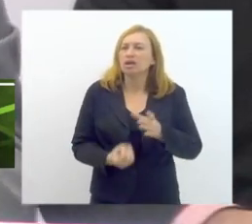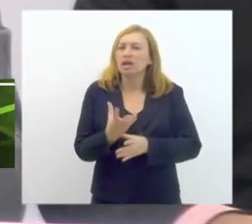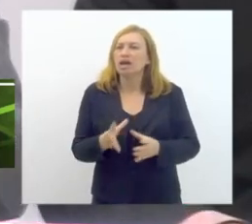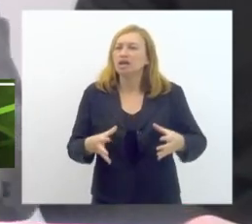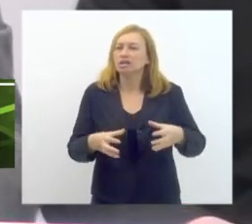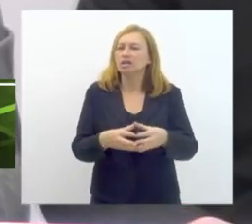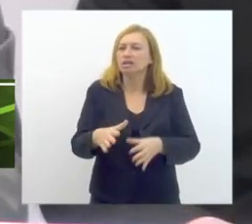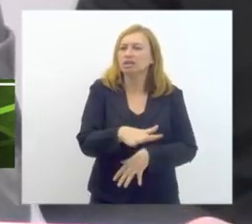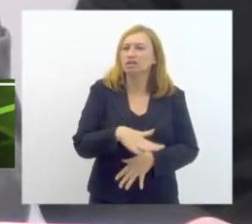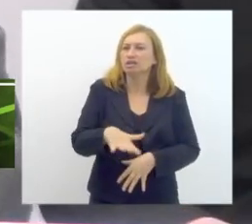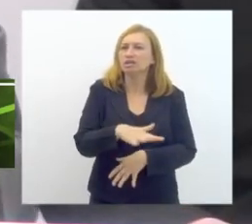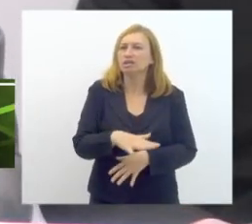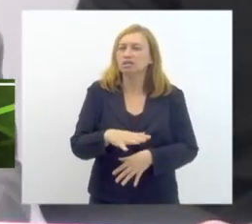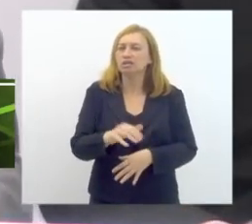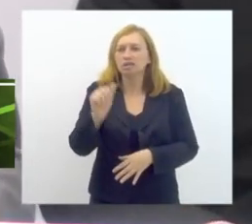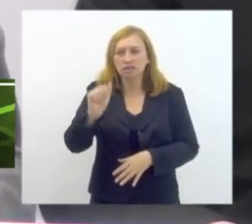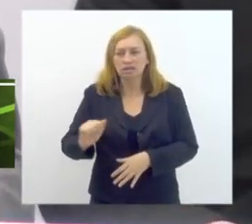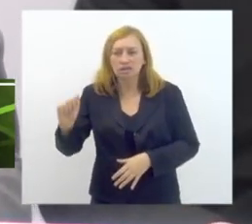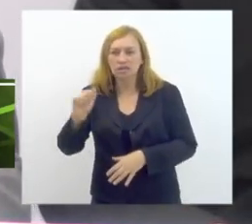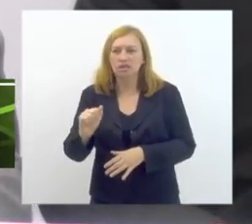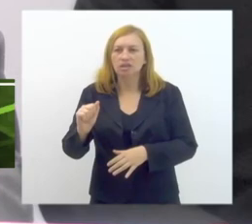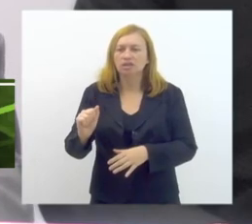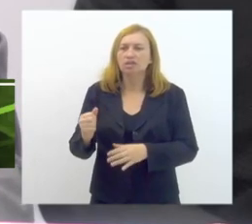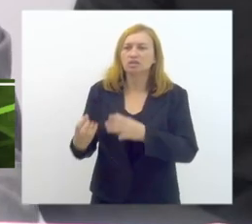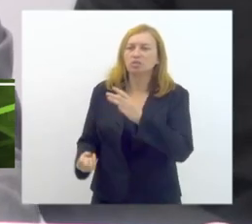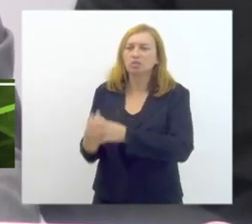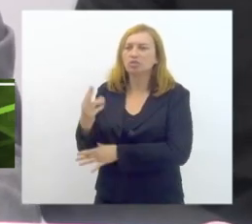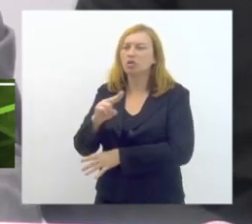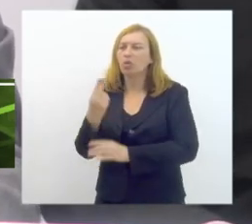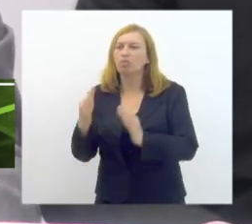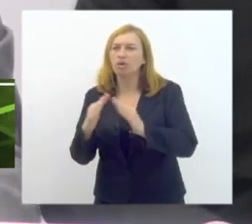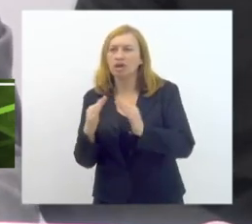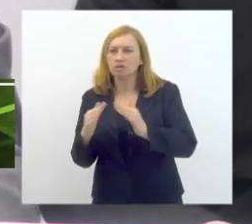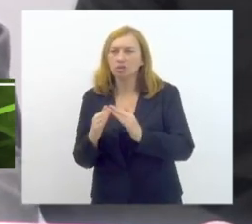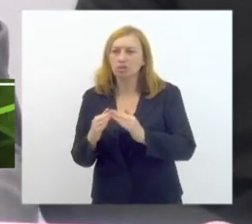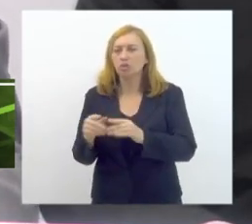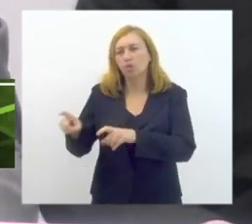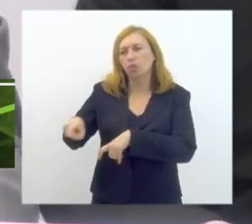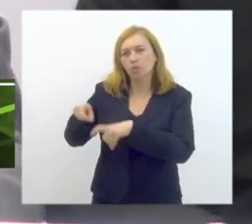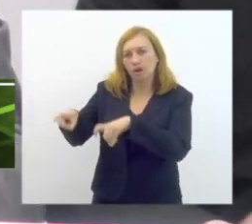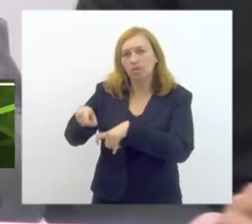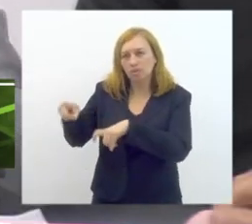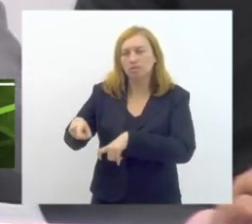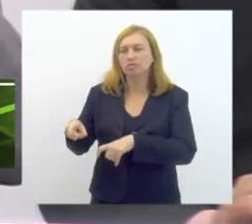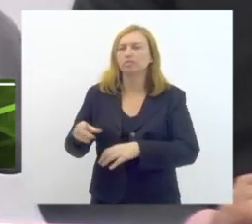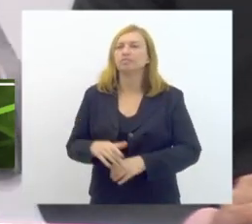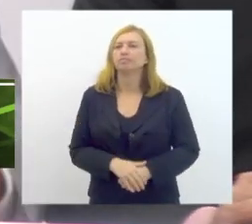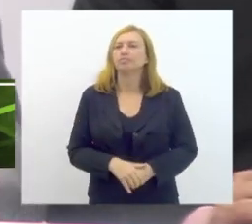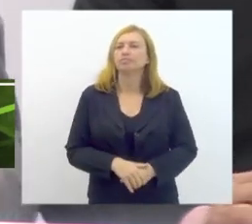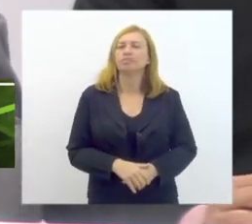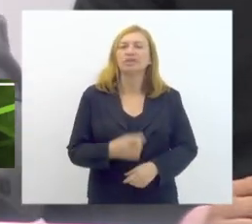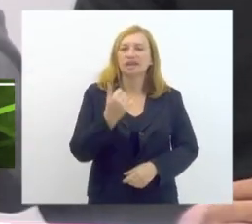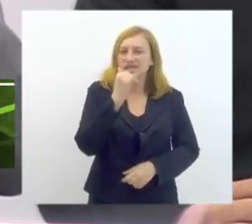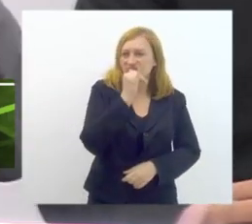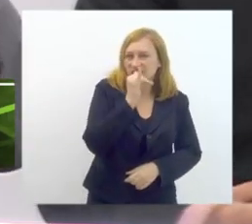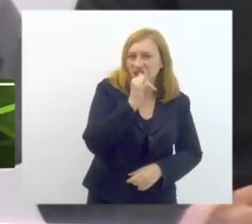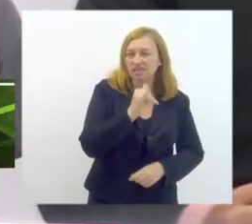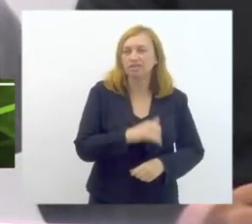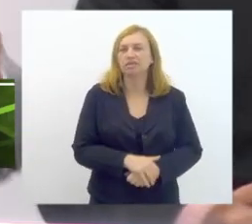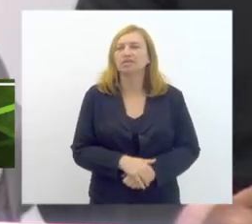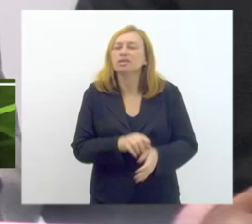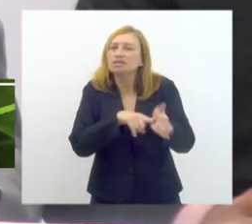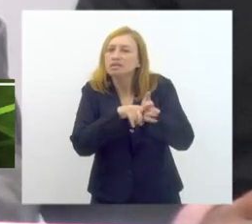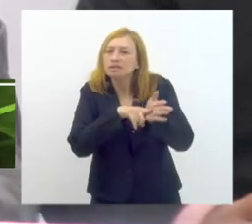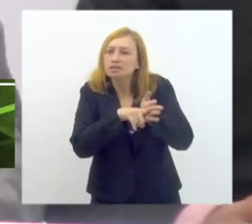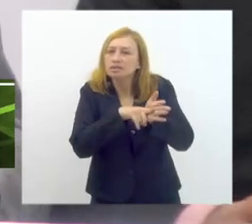das associações de produtores ou moradores, né, rurais, levou ali dentista, levou